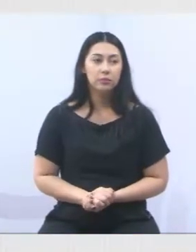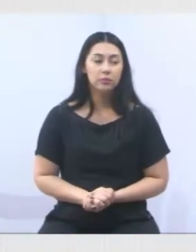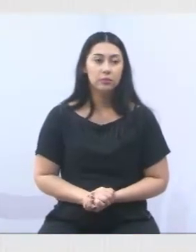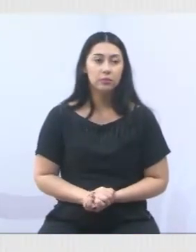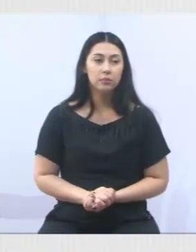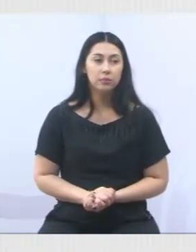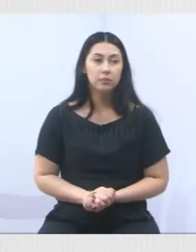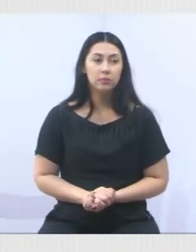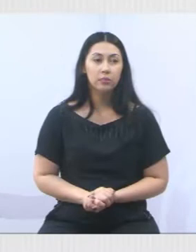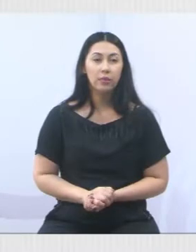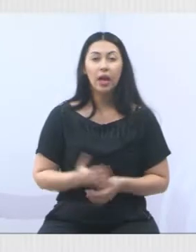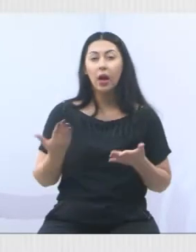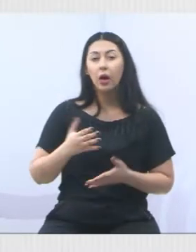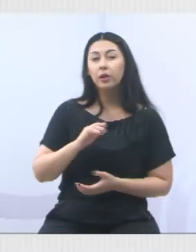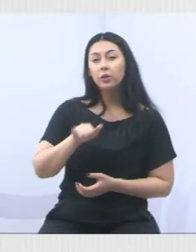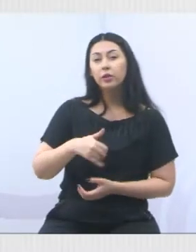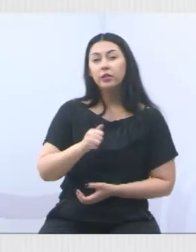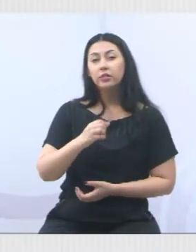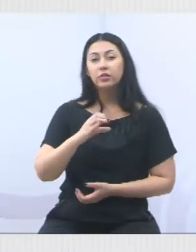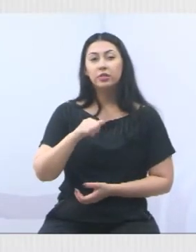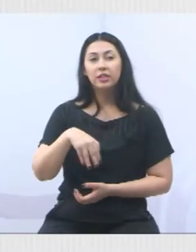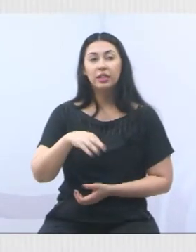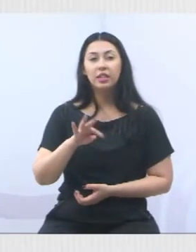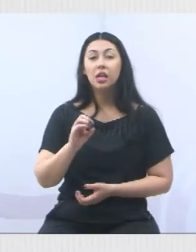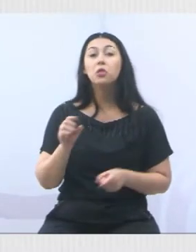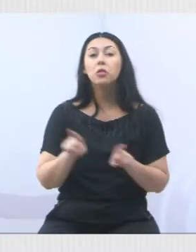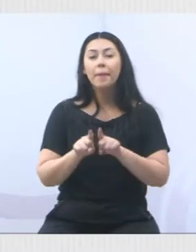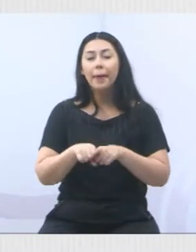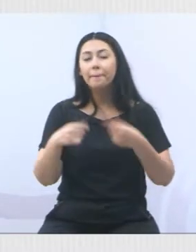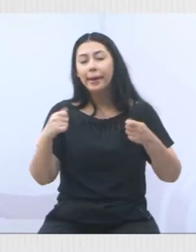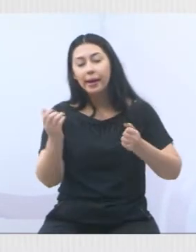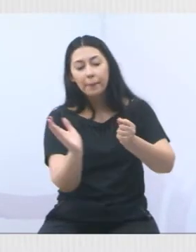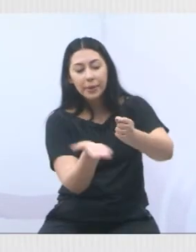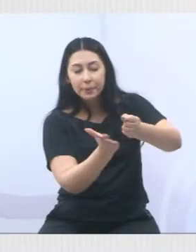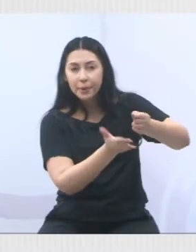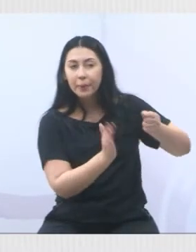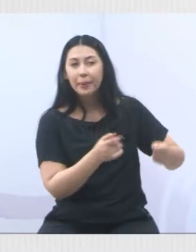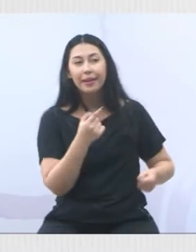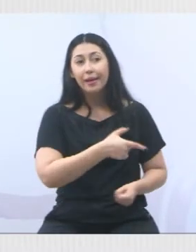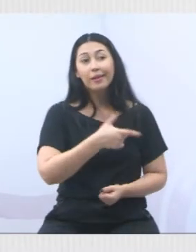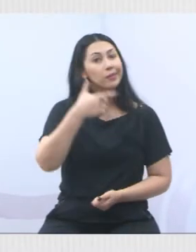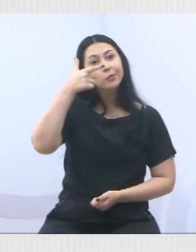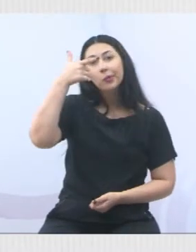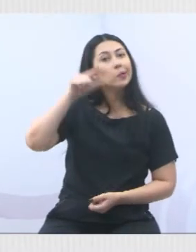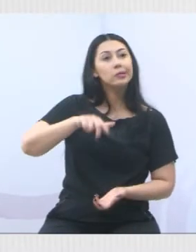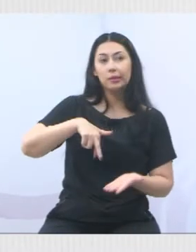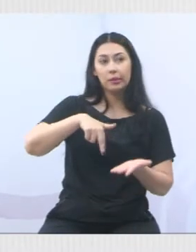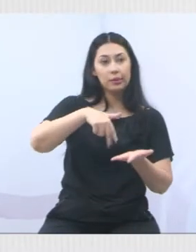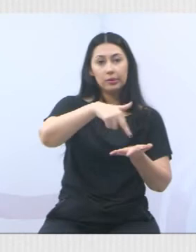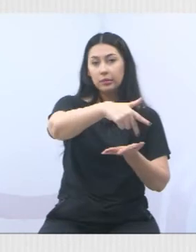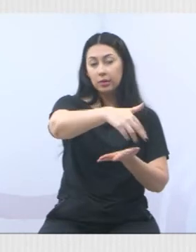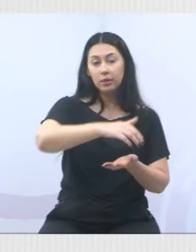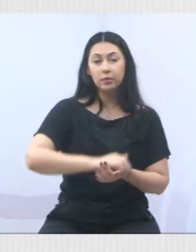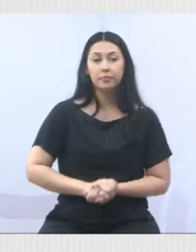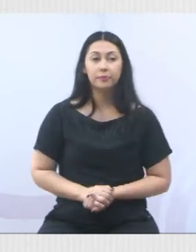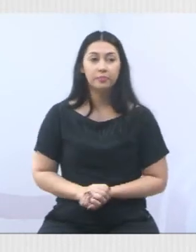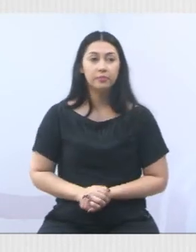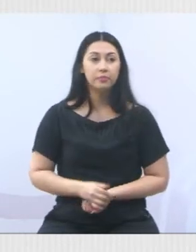No Jardim Jacinto, capina também, na rua Padre Eugênio, intransitável local.